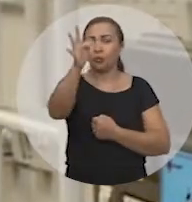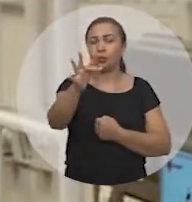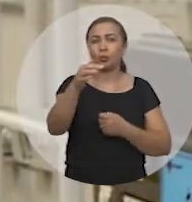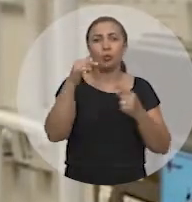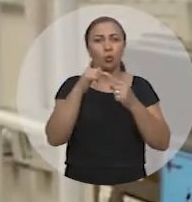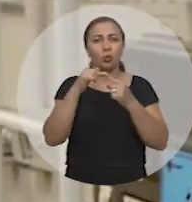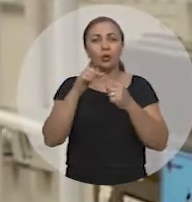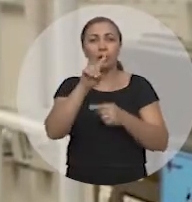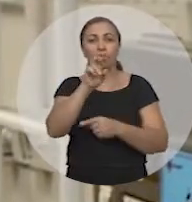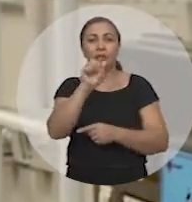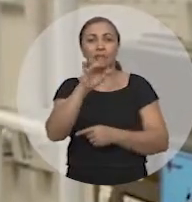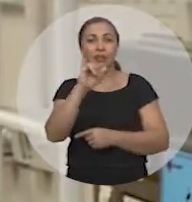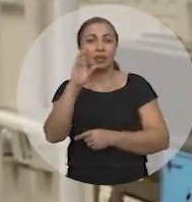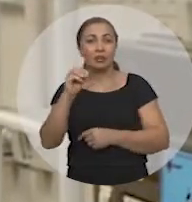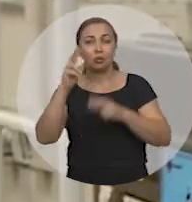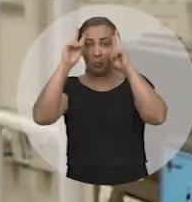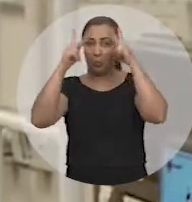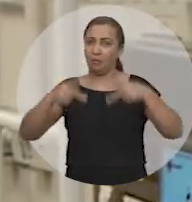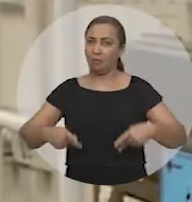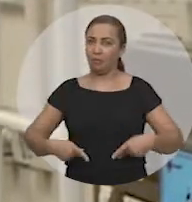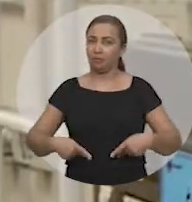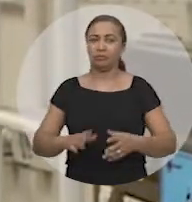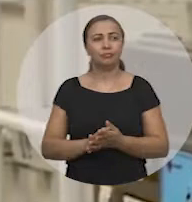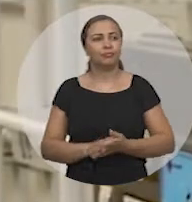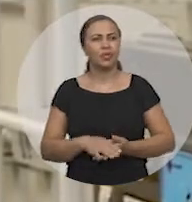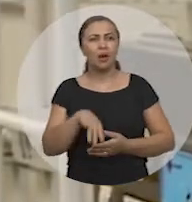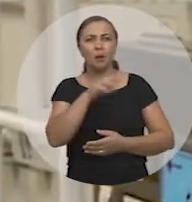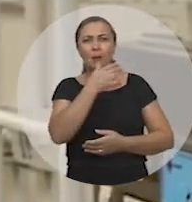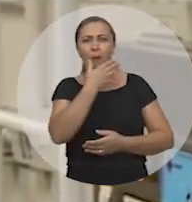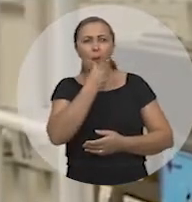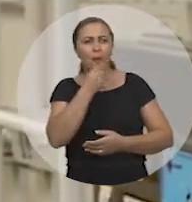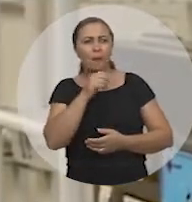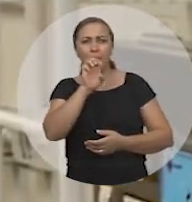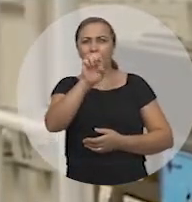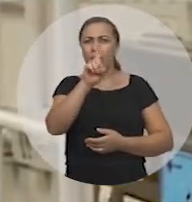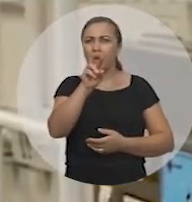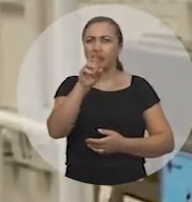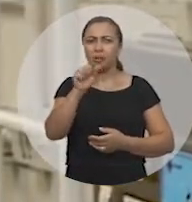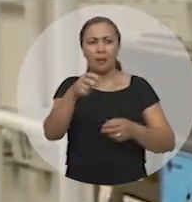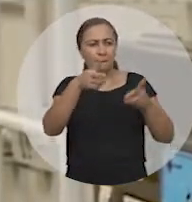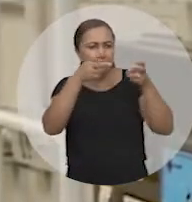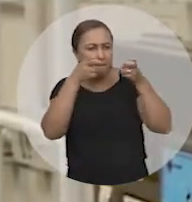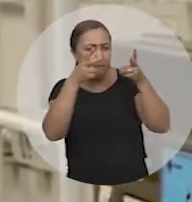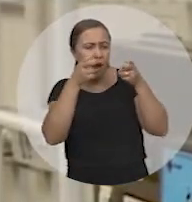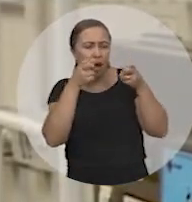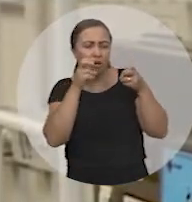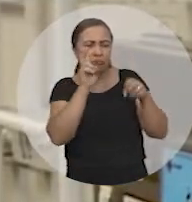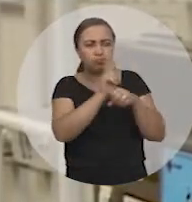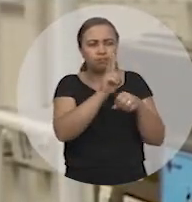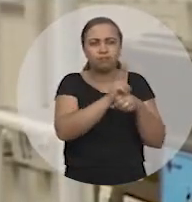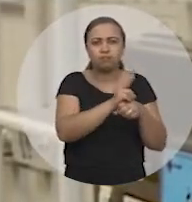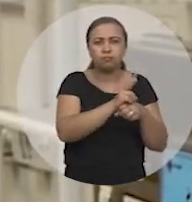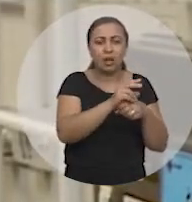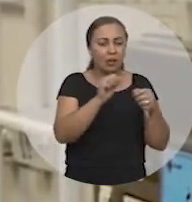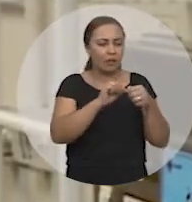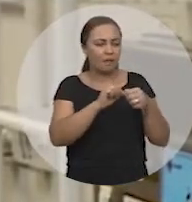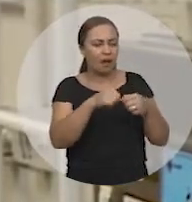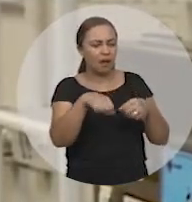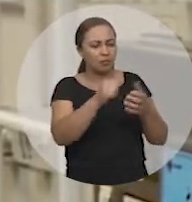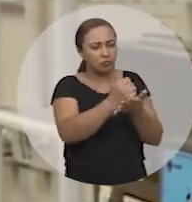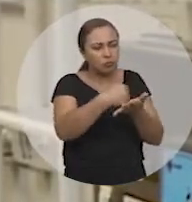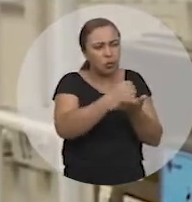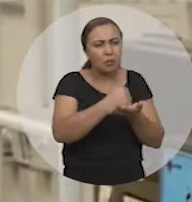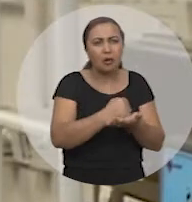futuro contato com a varíola humana. Então, Edward Jenner percebeu essa proteção e